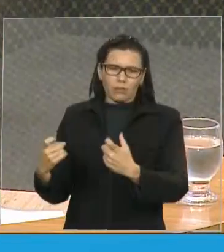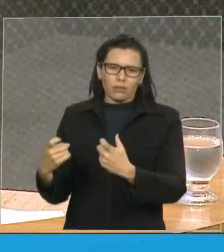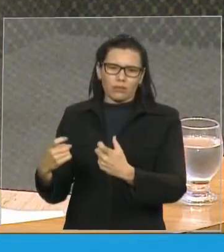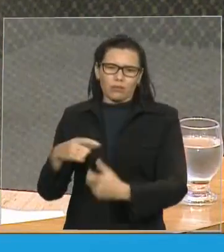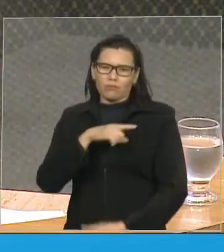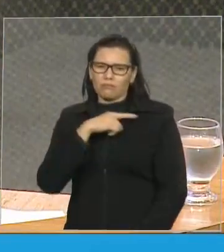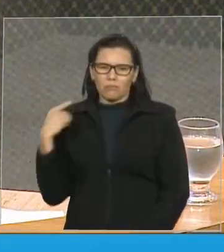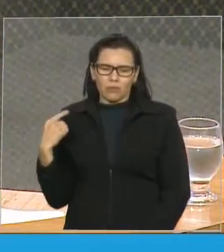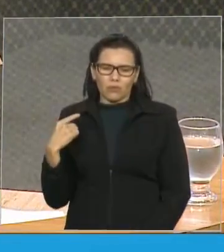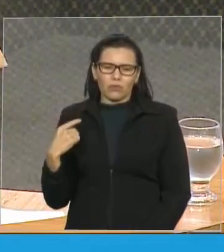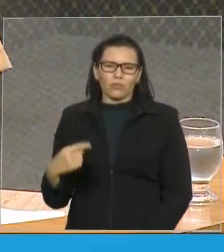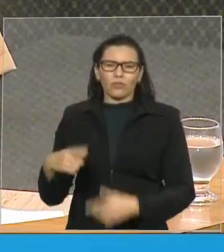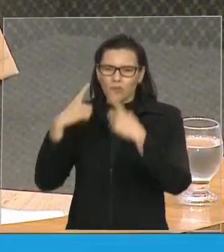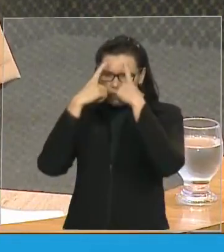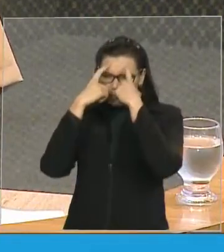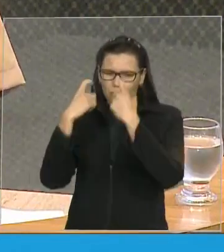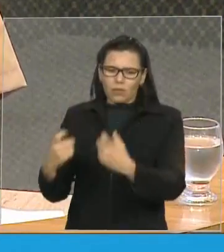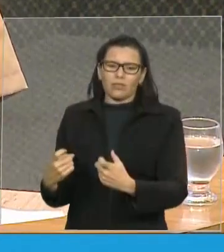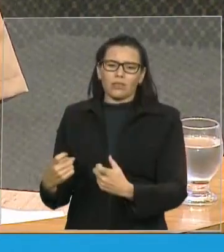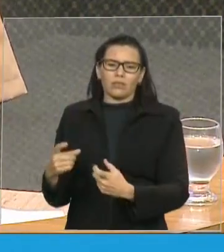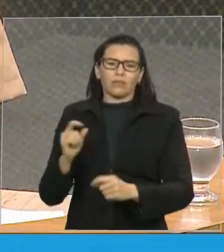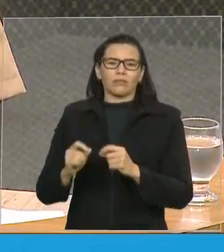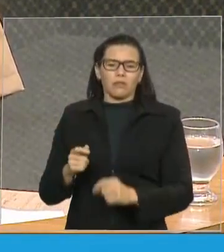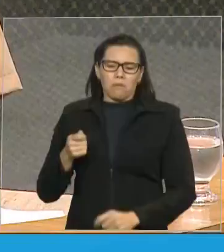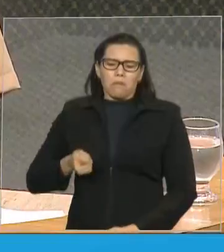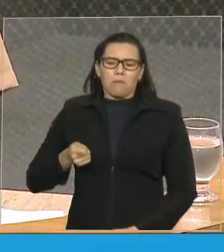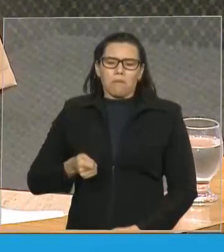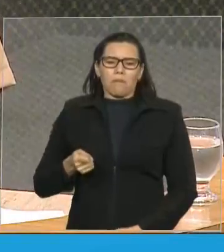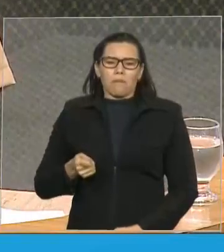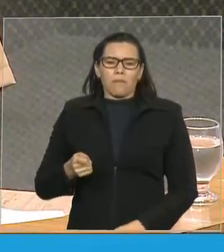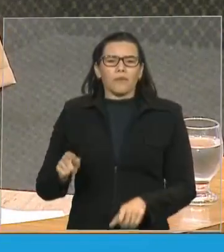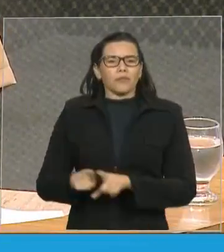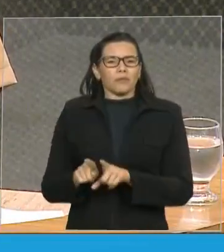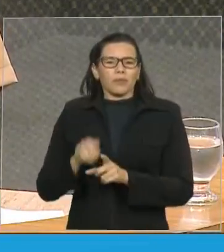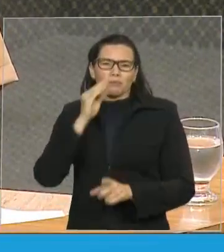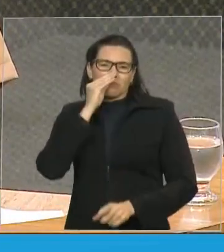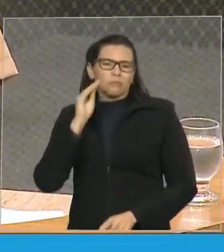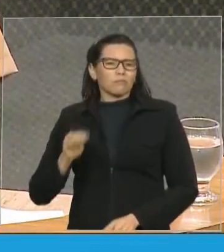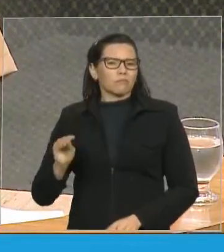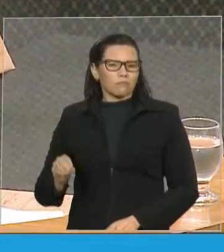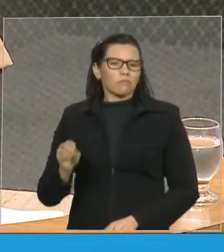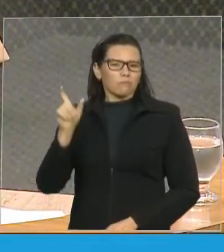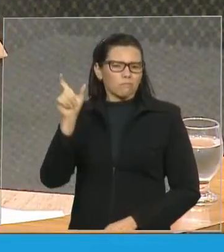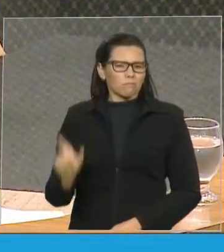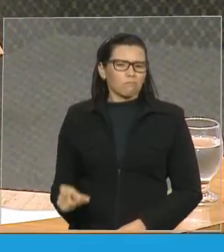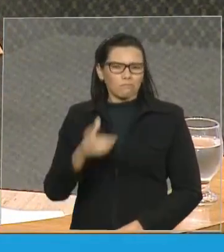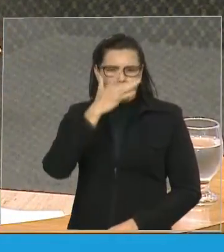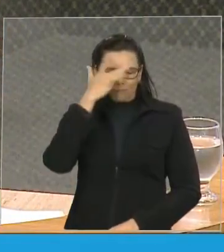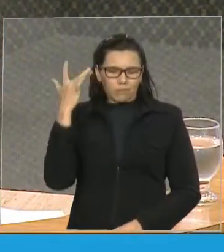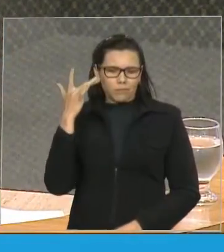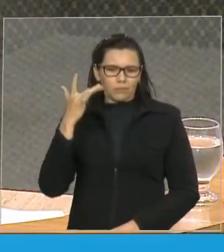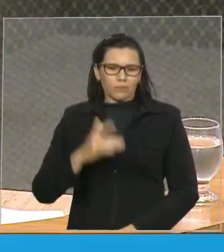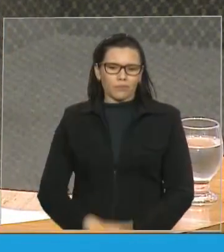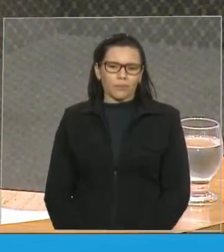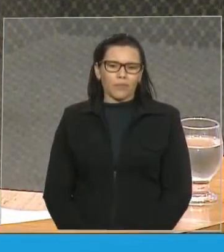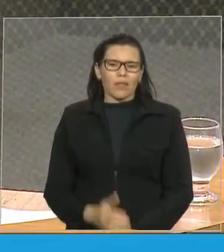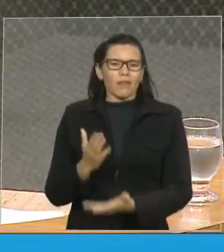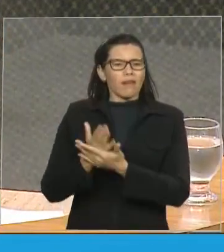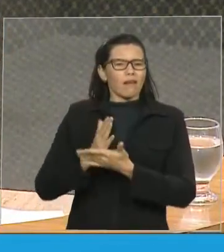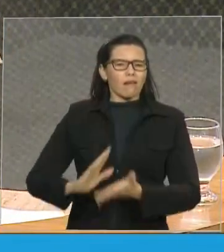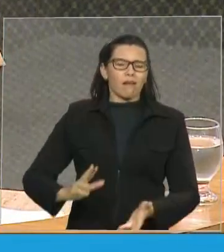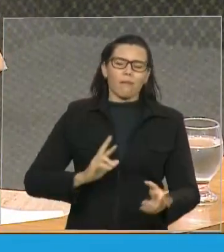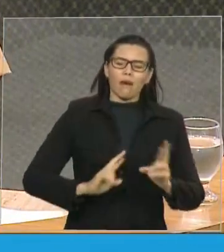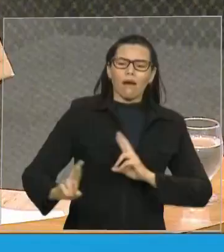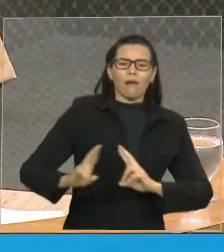violência de abuso de poder, violência de descarte da pessoa, que quebra as relações de